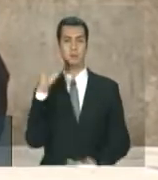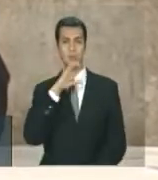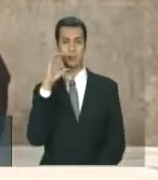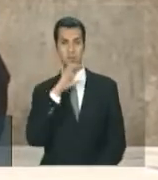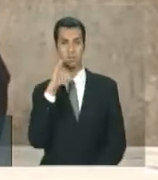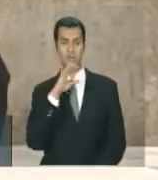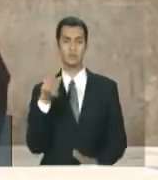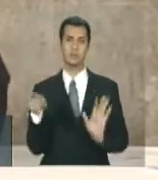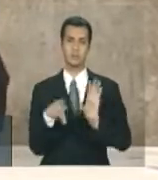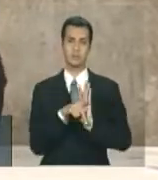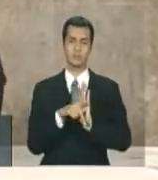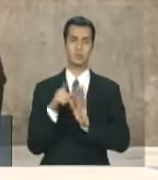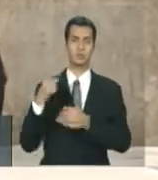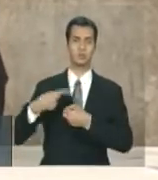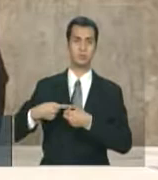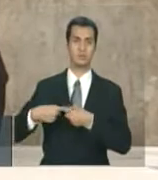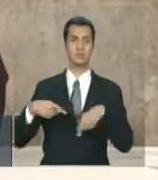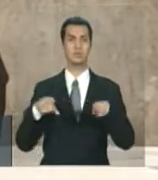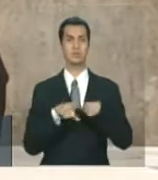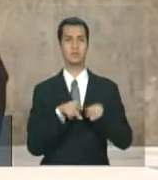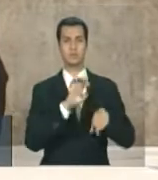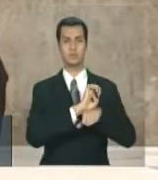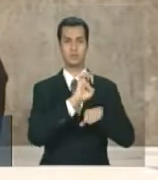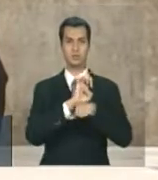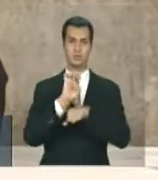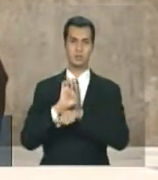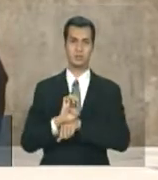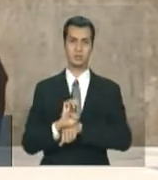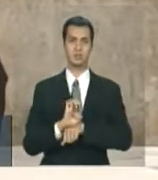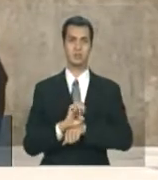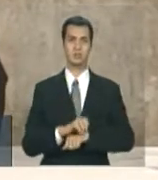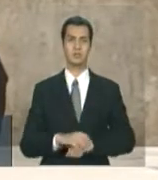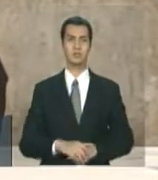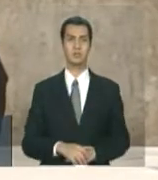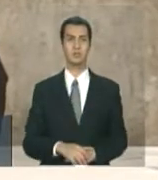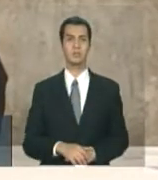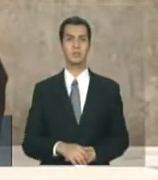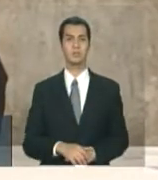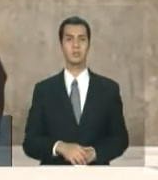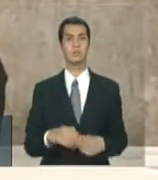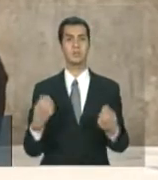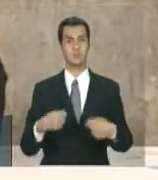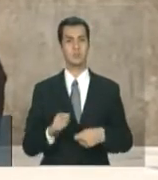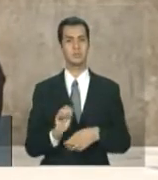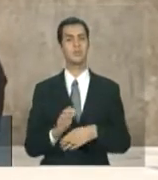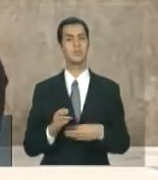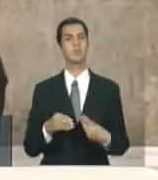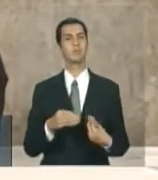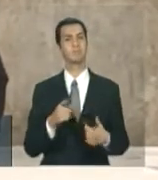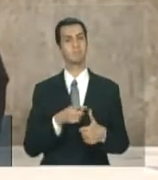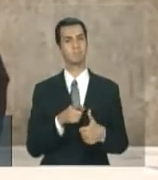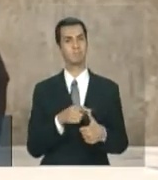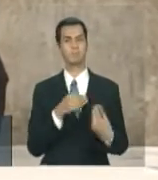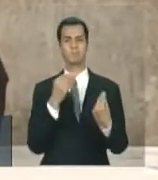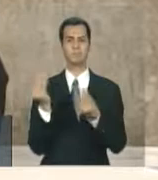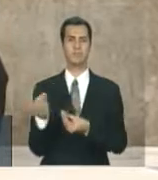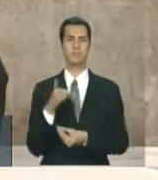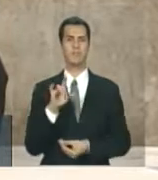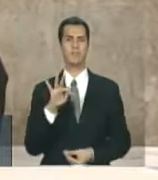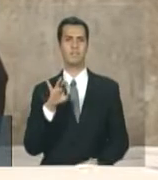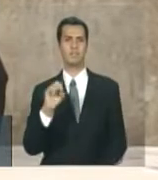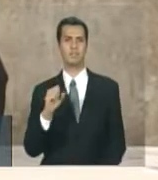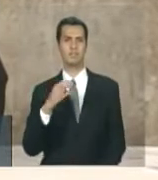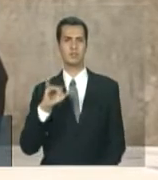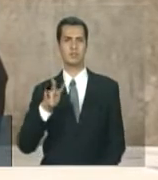pelo município ou pelo estado, que deve ser encaminhado à Defesa Civil Nacional para ser reconhecido, e aí